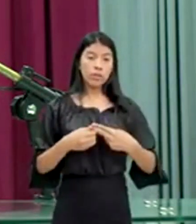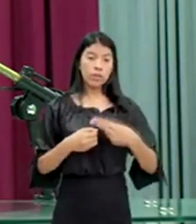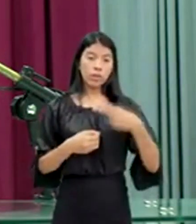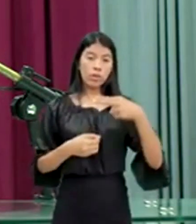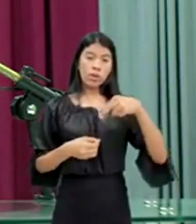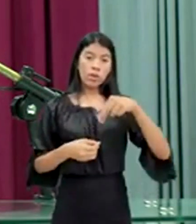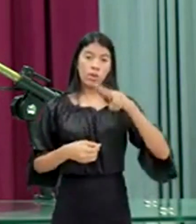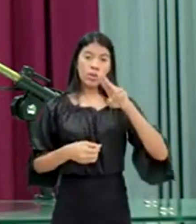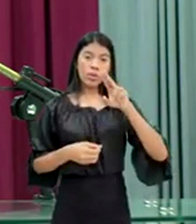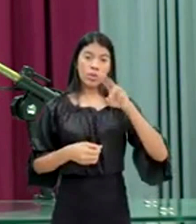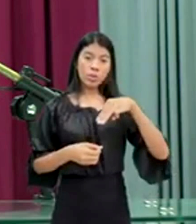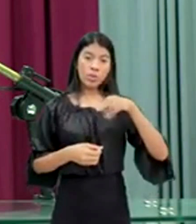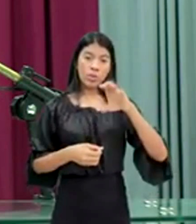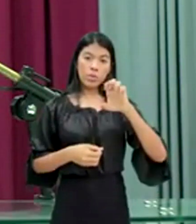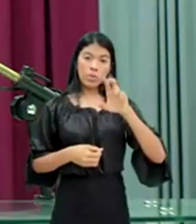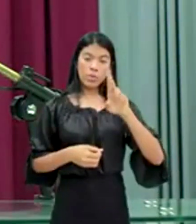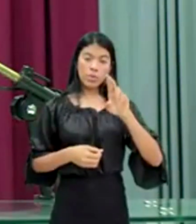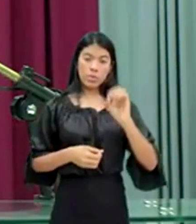3 homens,